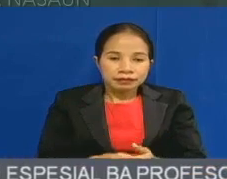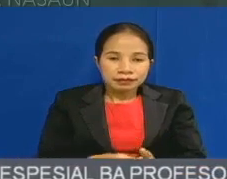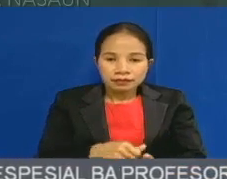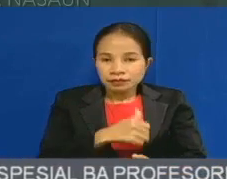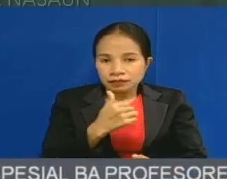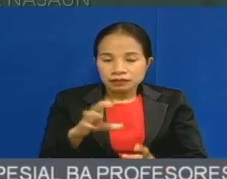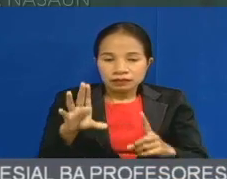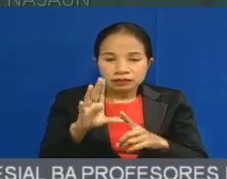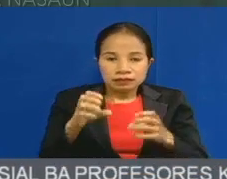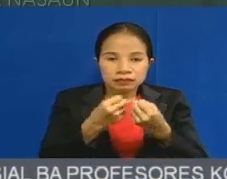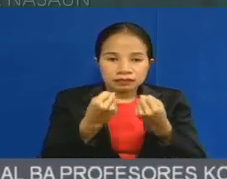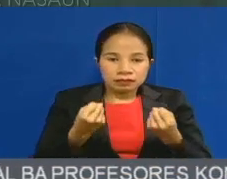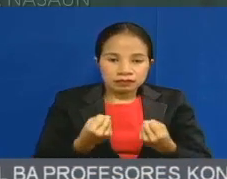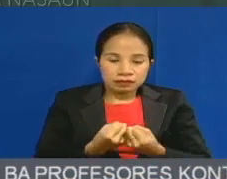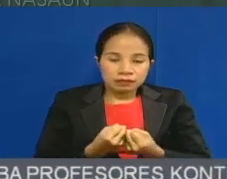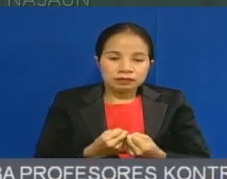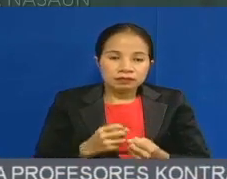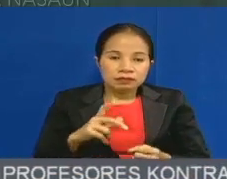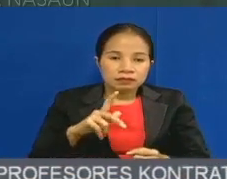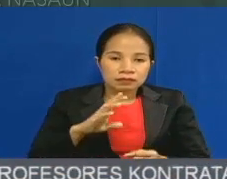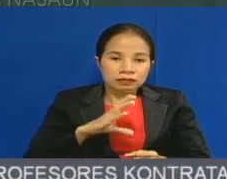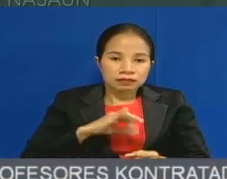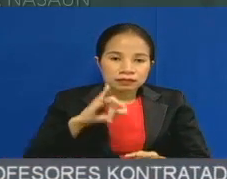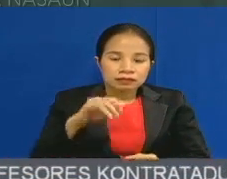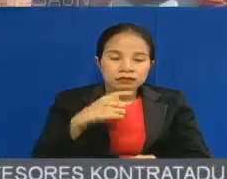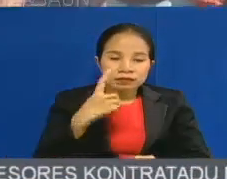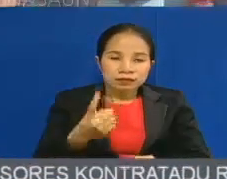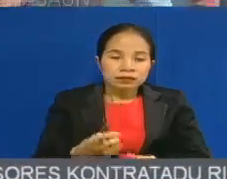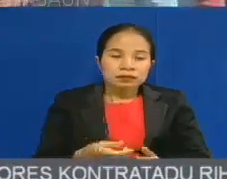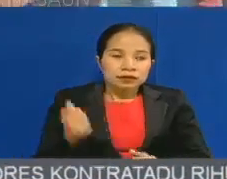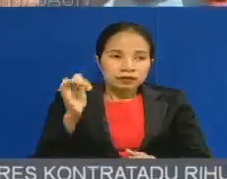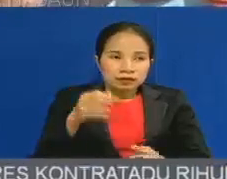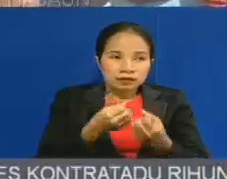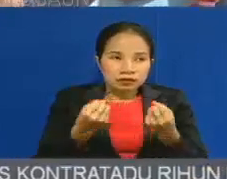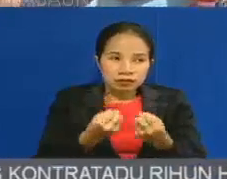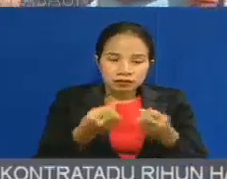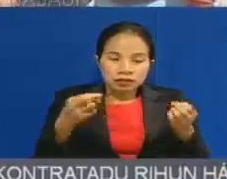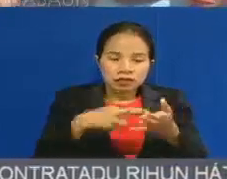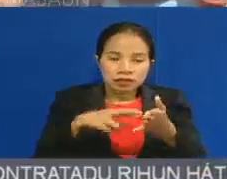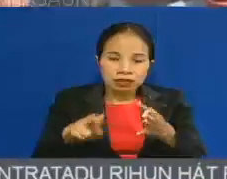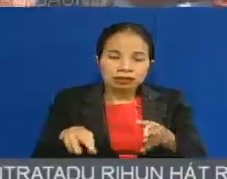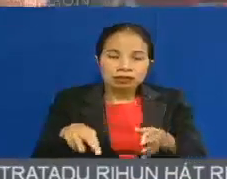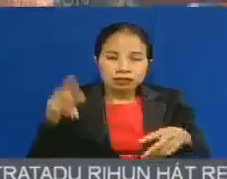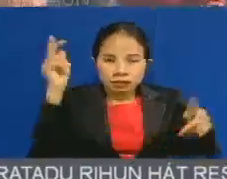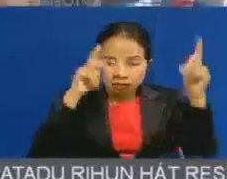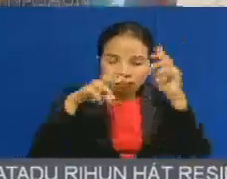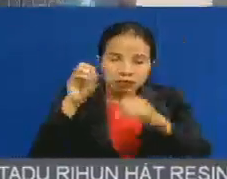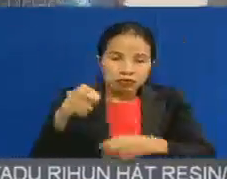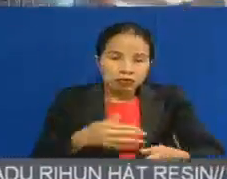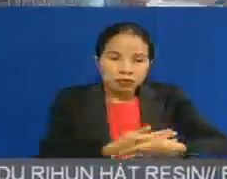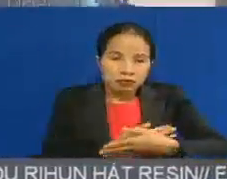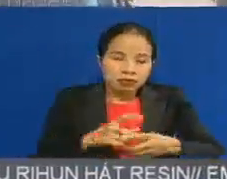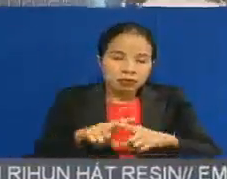Selok Sefisuku Kaikoli e Polito Marques Sarmento Hateten durante ne sirene suku la resista caso soe bebê, mas be sira